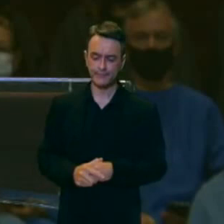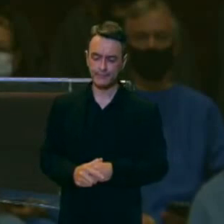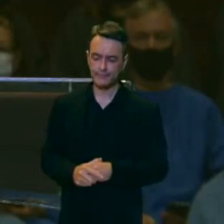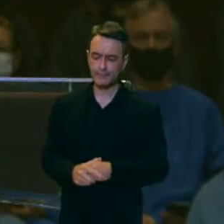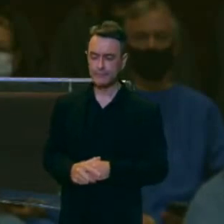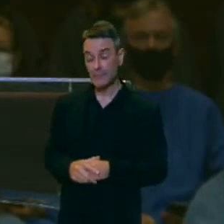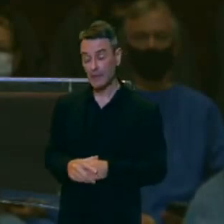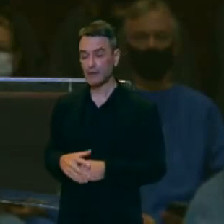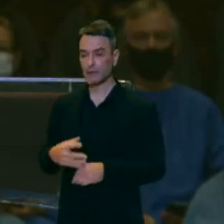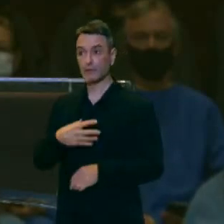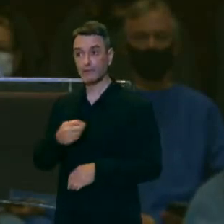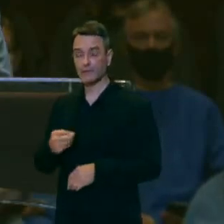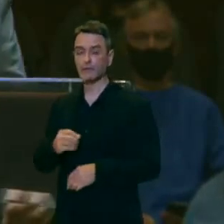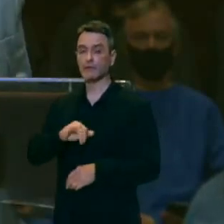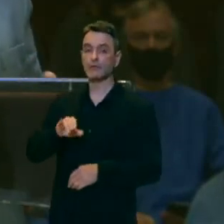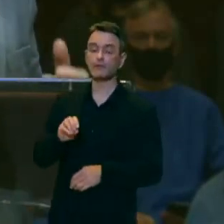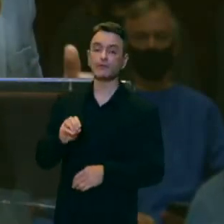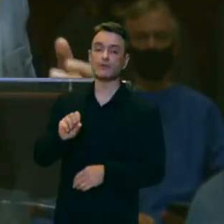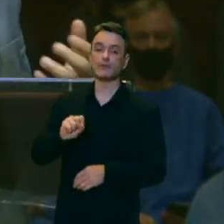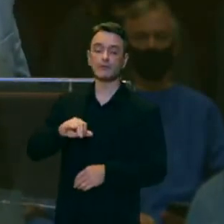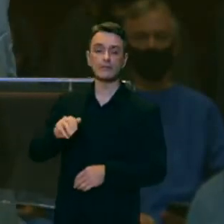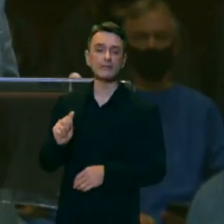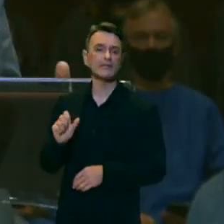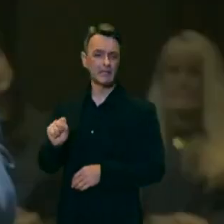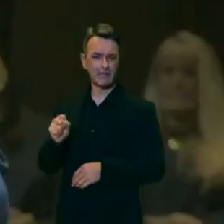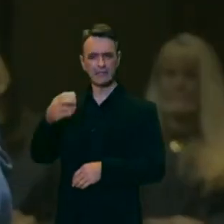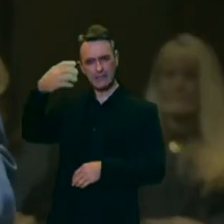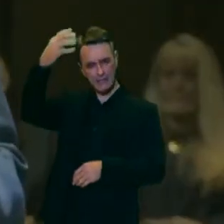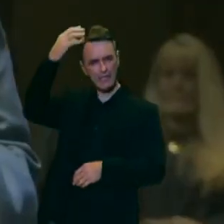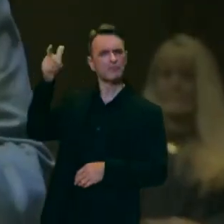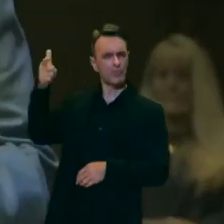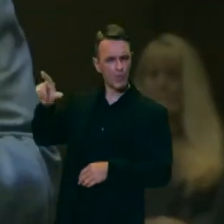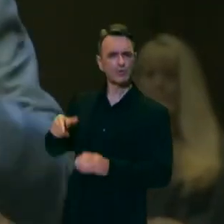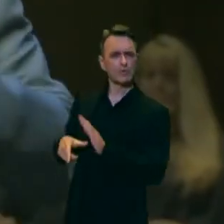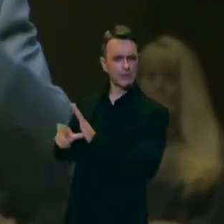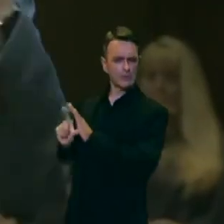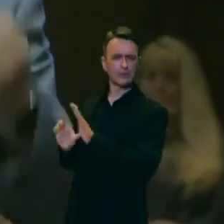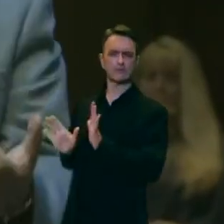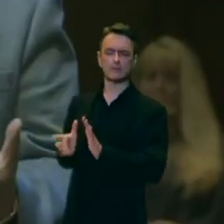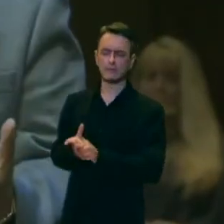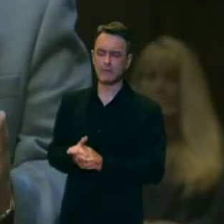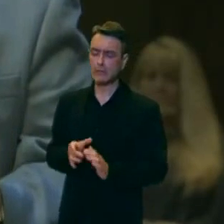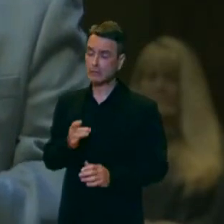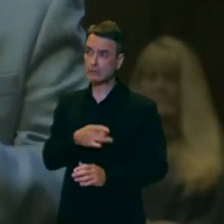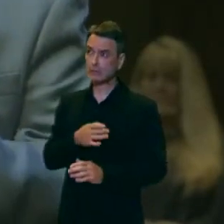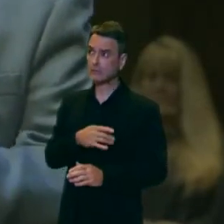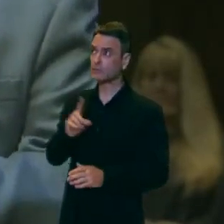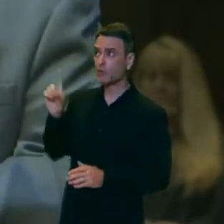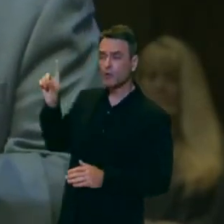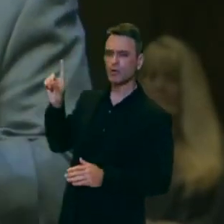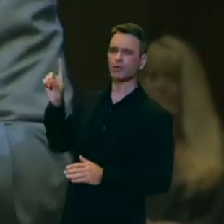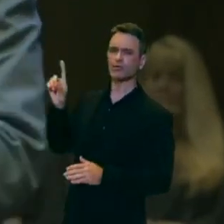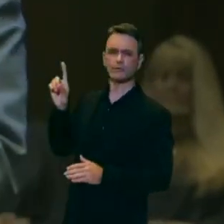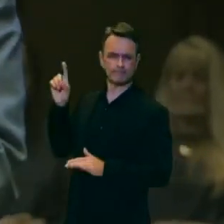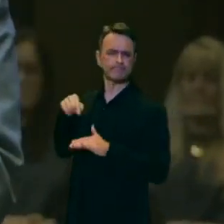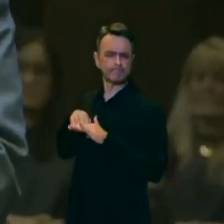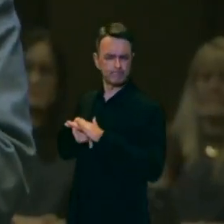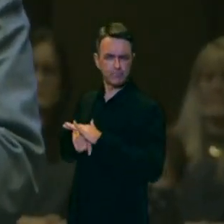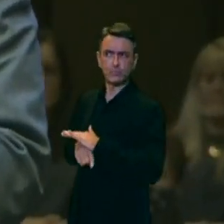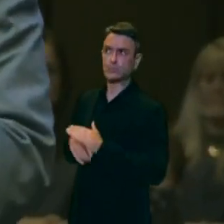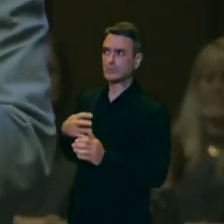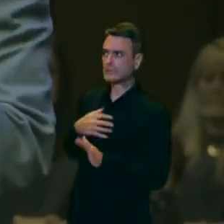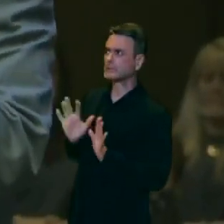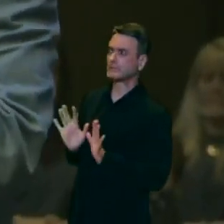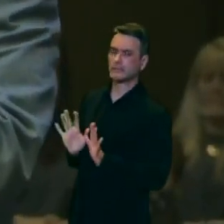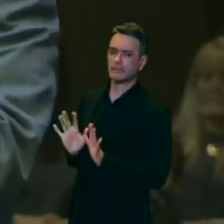filho de Josias. Josias foi um rei que tinha um temor do Senhor muito profundo, que